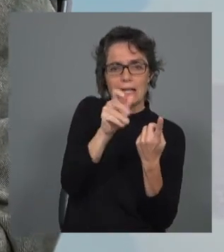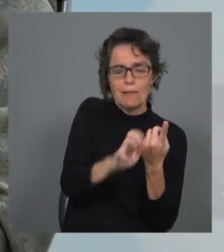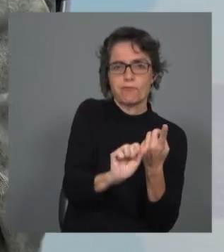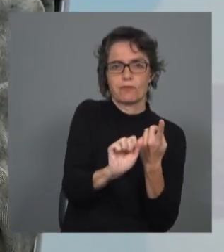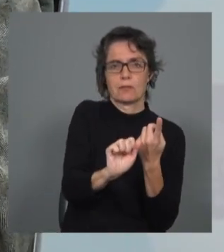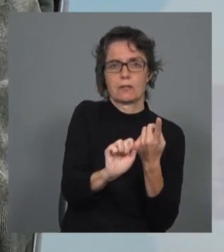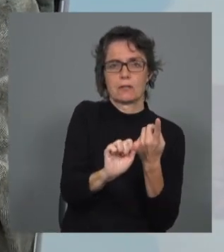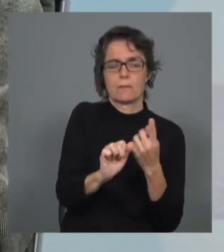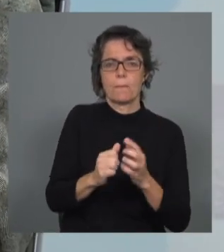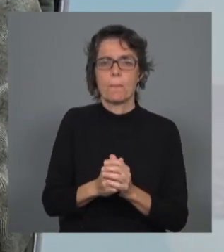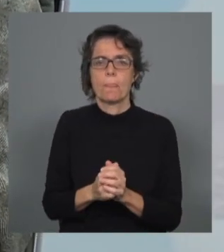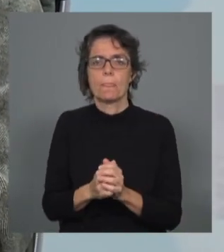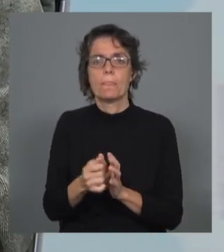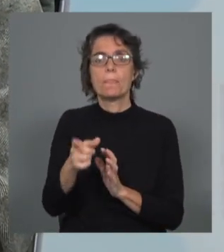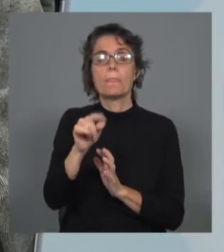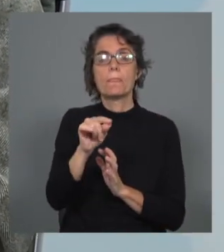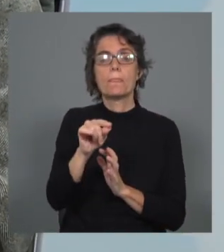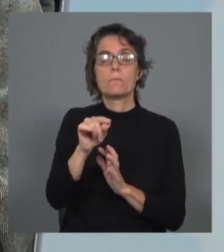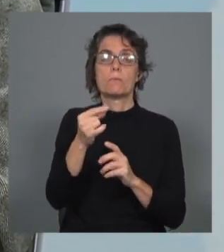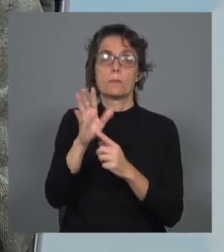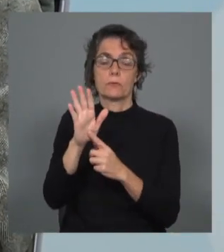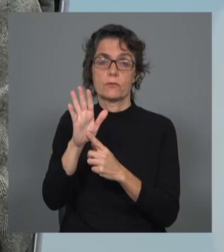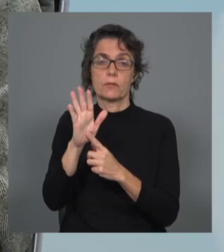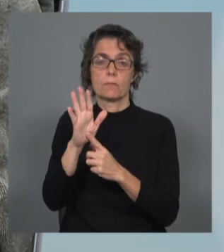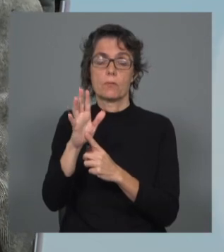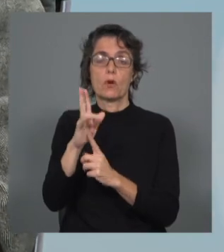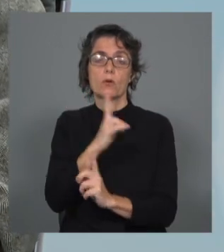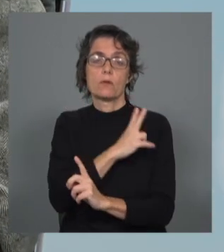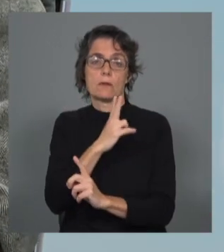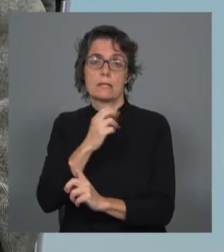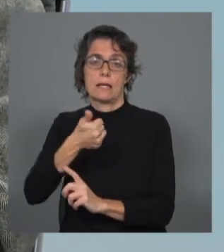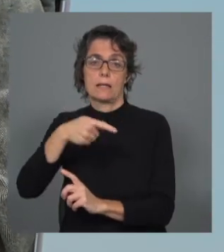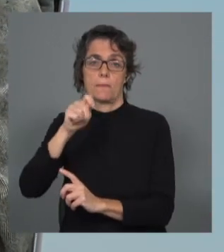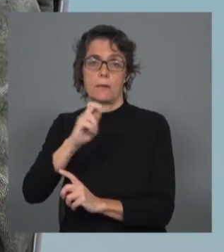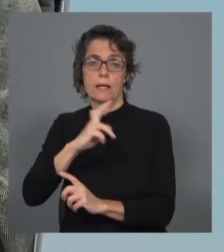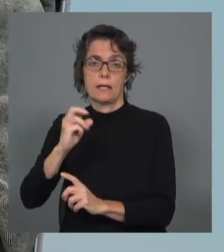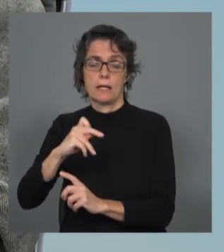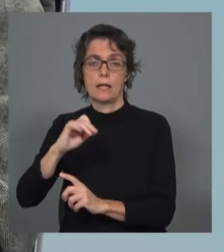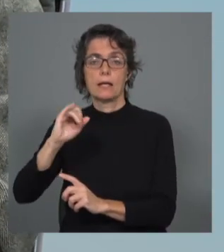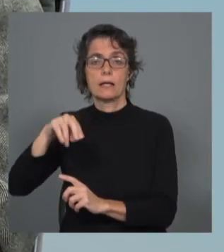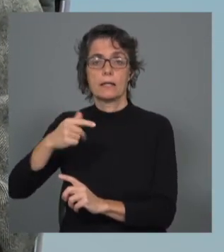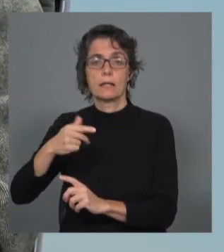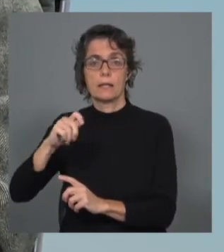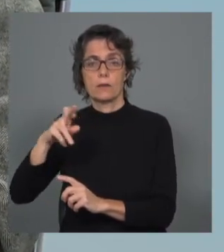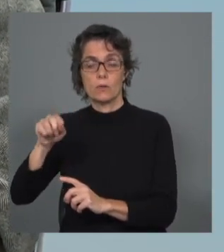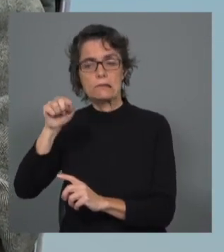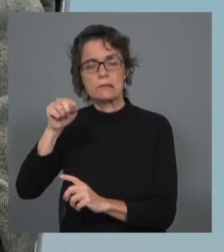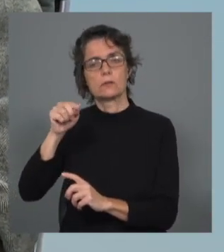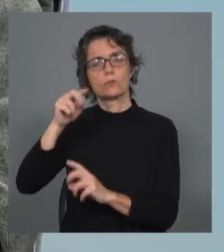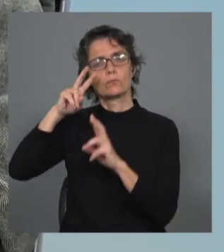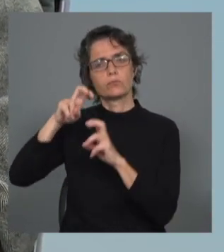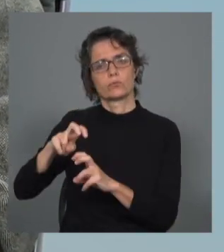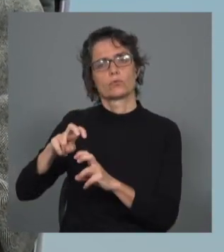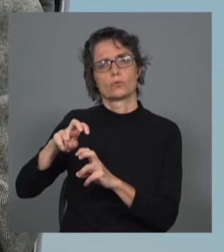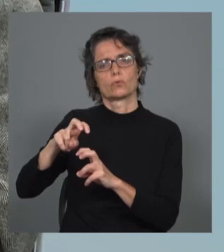outro lado, a Universidade da Beira Interior concluiu um estudo que se chama O Deserto de Notícias, que